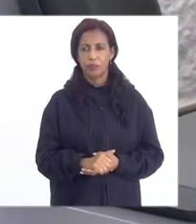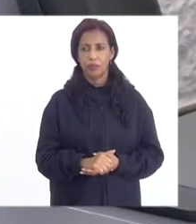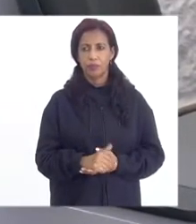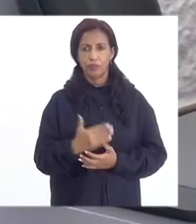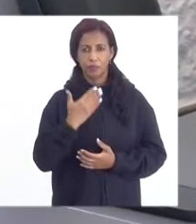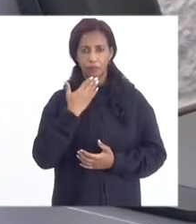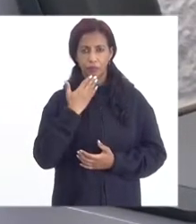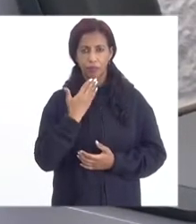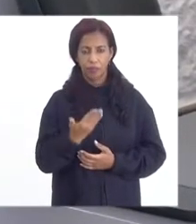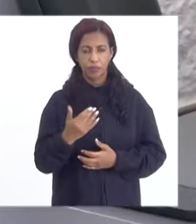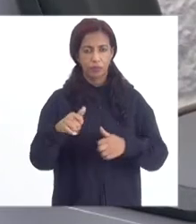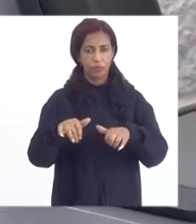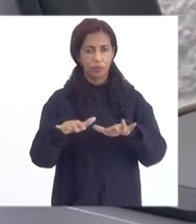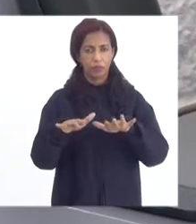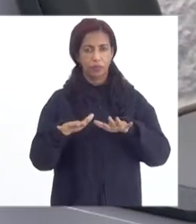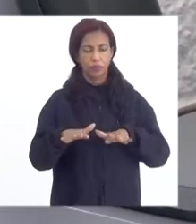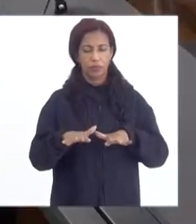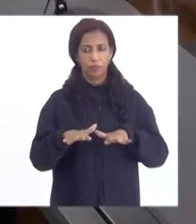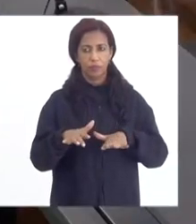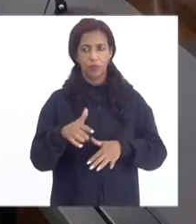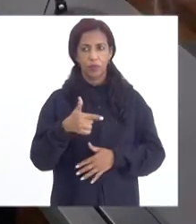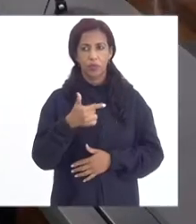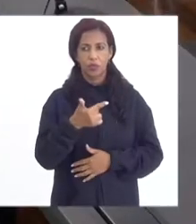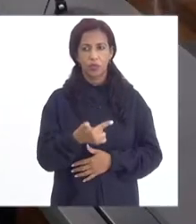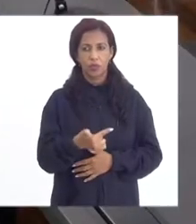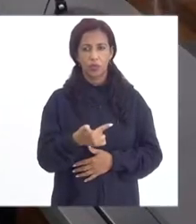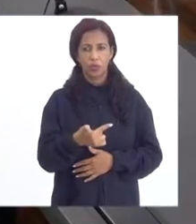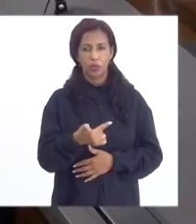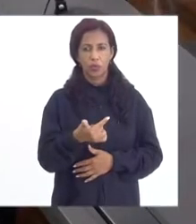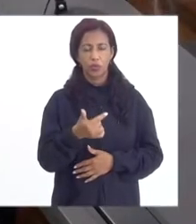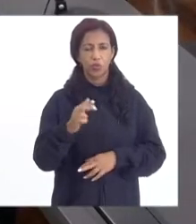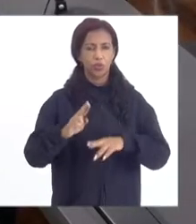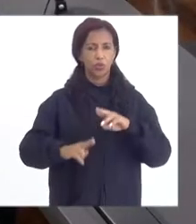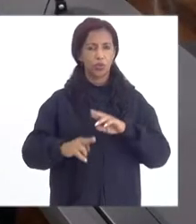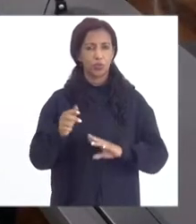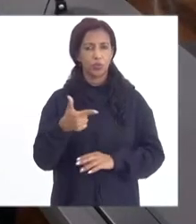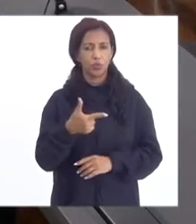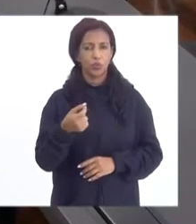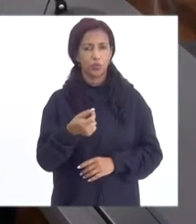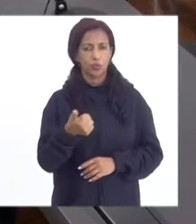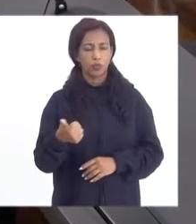sugerido em plenário na sessão de 2/6/2021, anexação ao PL